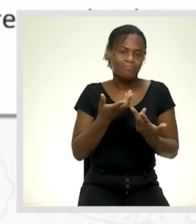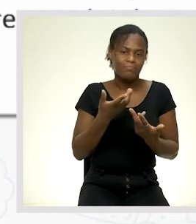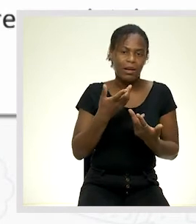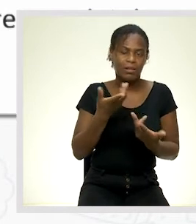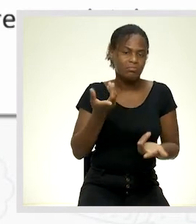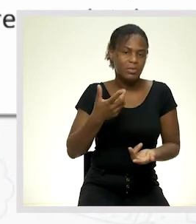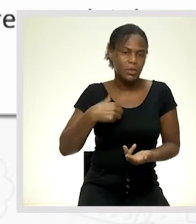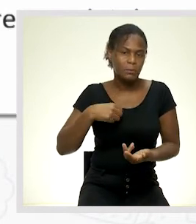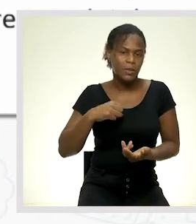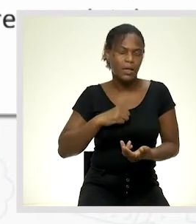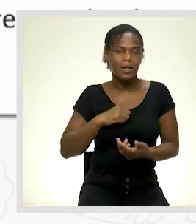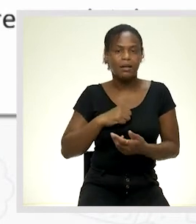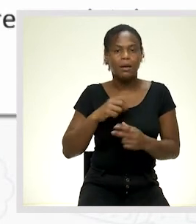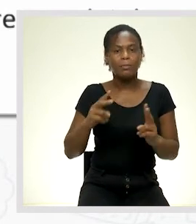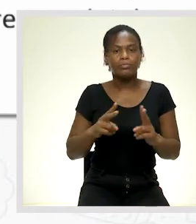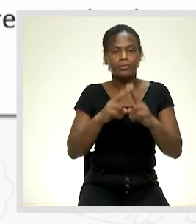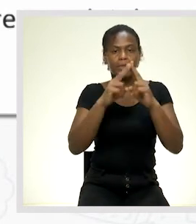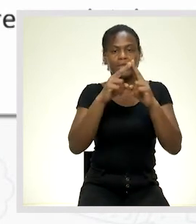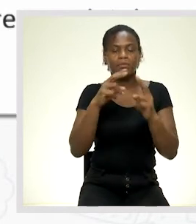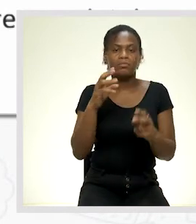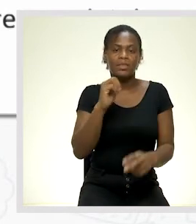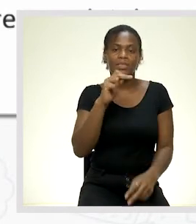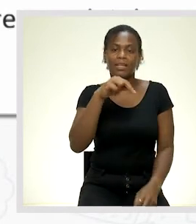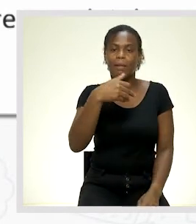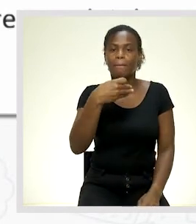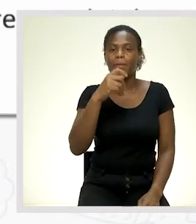Paris, Berlim, São Petersburgo,